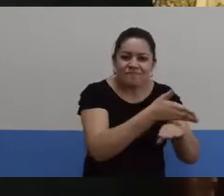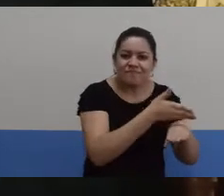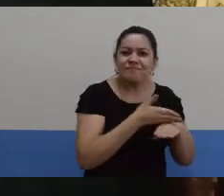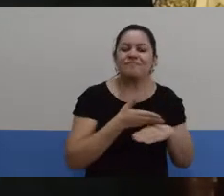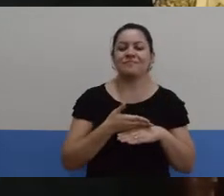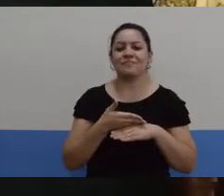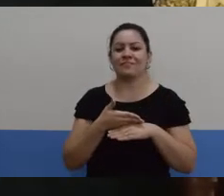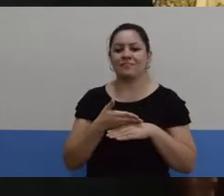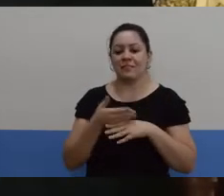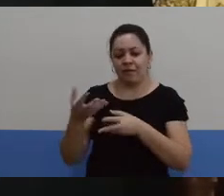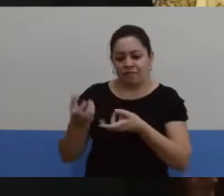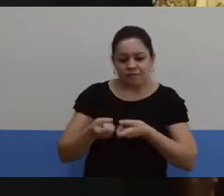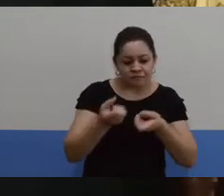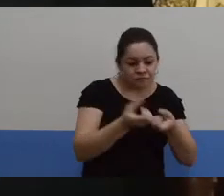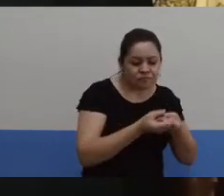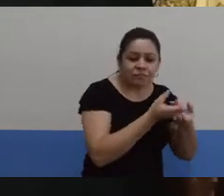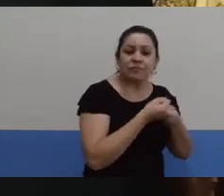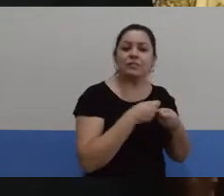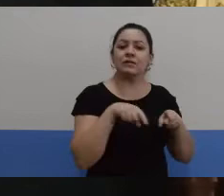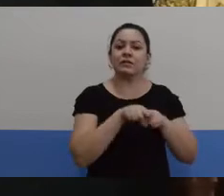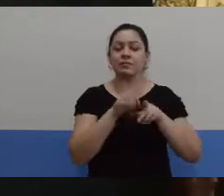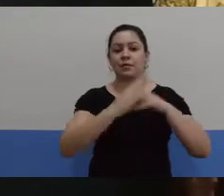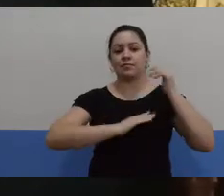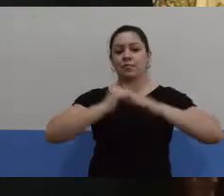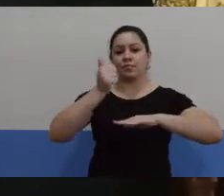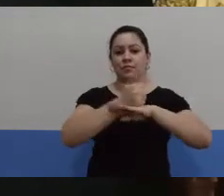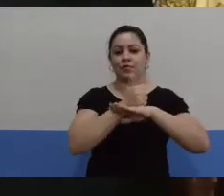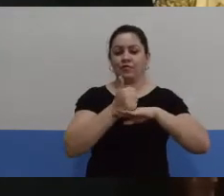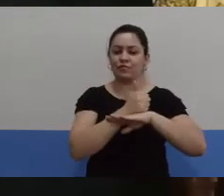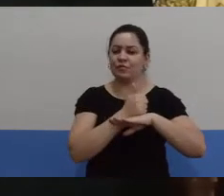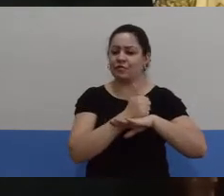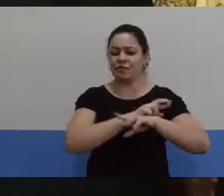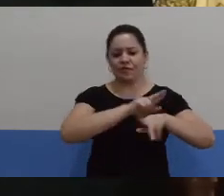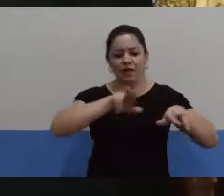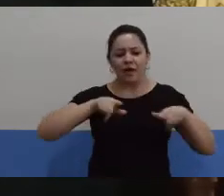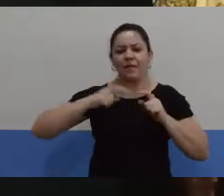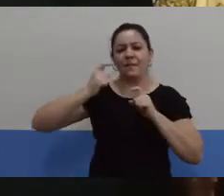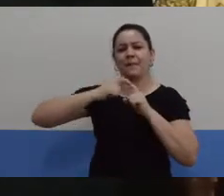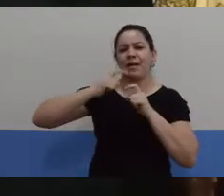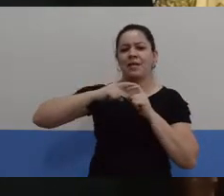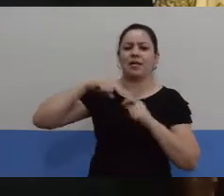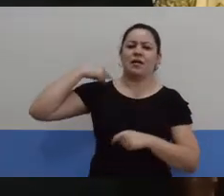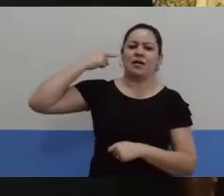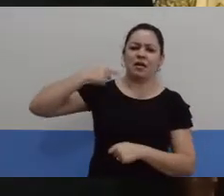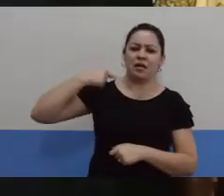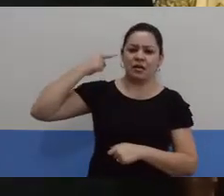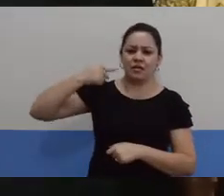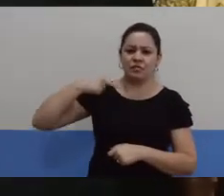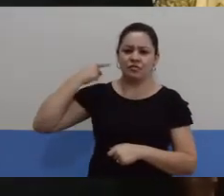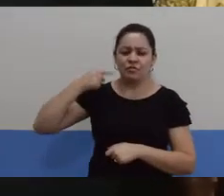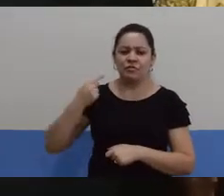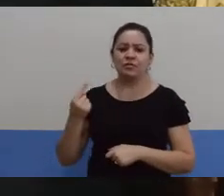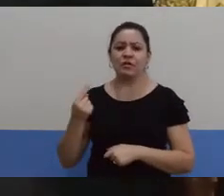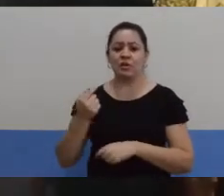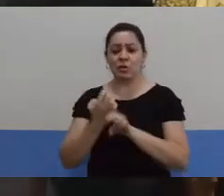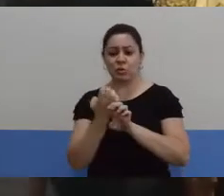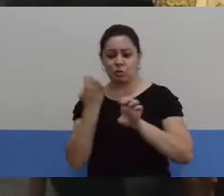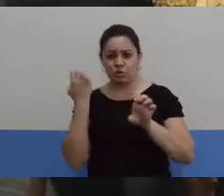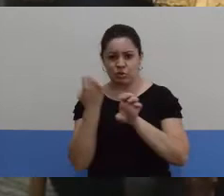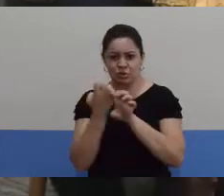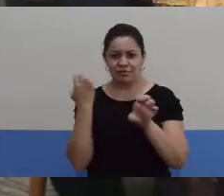questão dos profissionais liberais, os médicos, os advogados, quem mais? Os